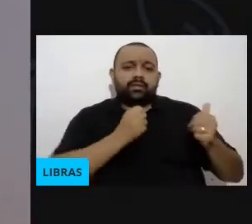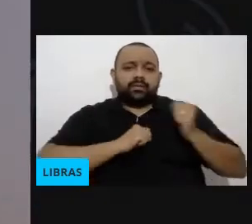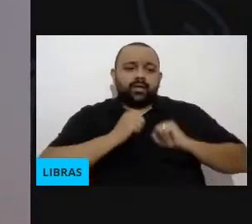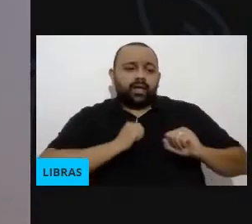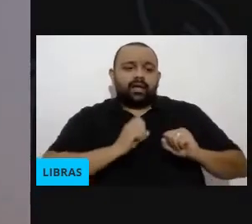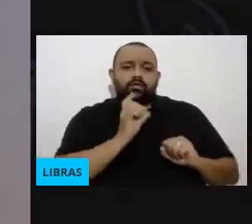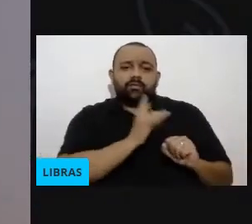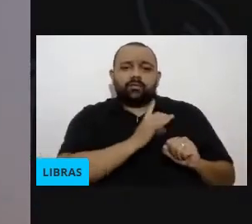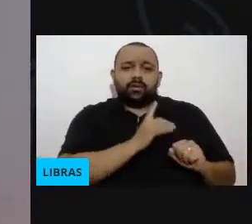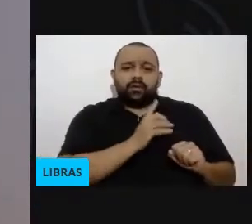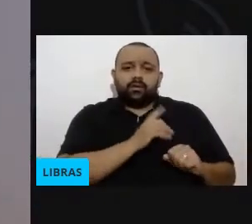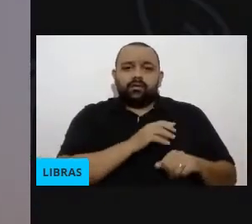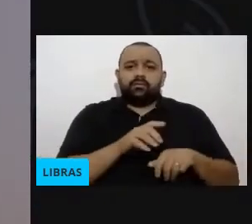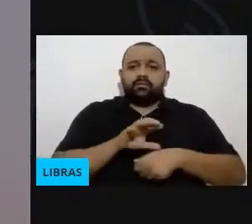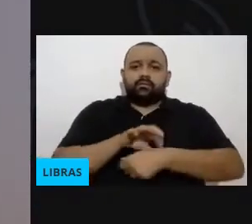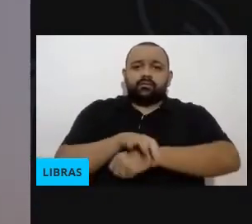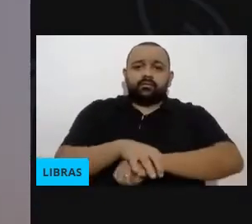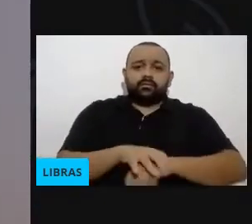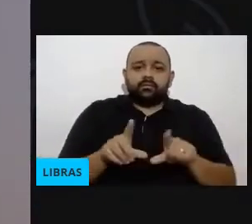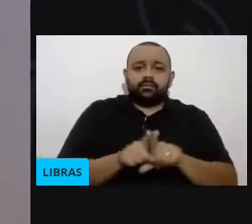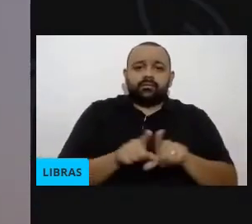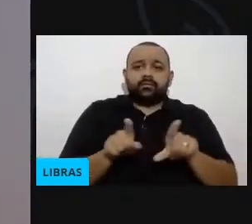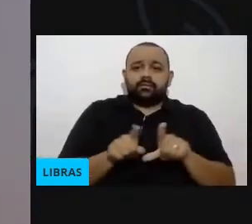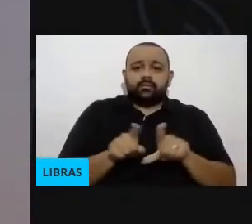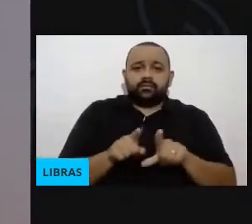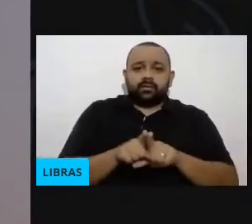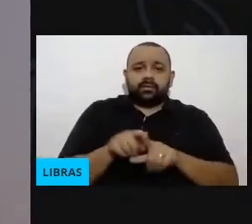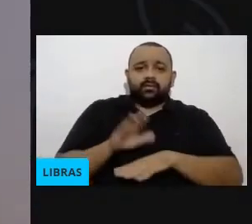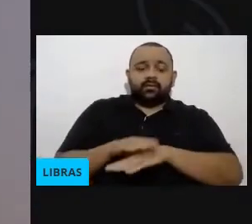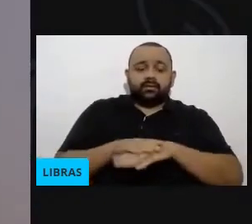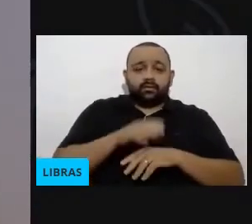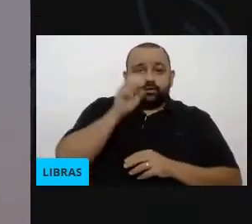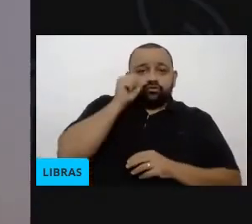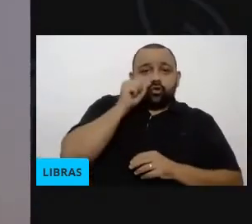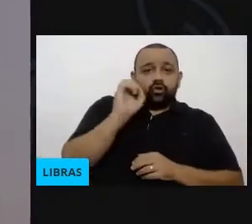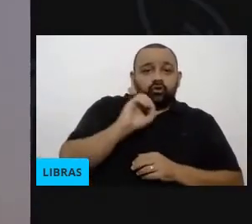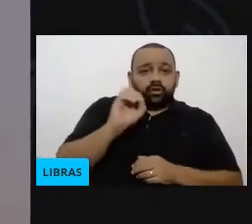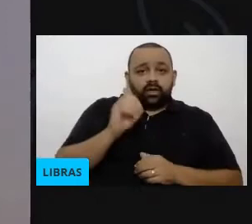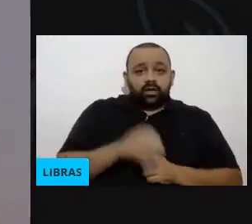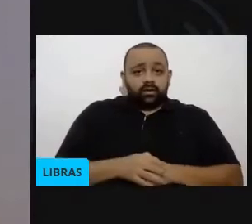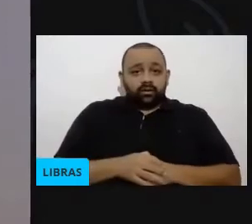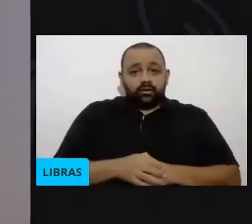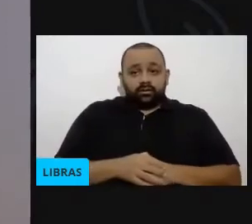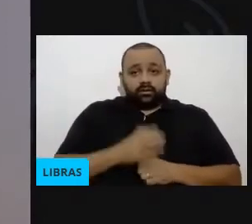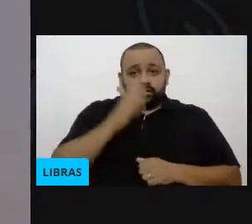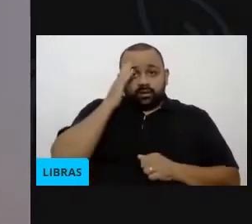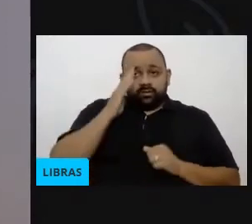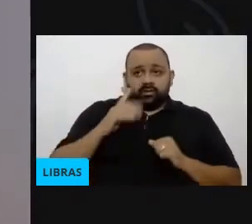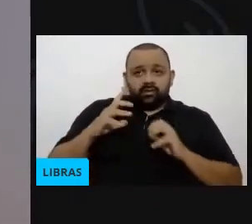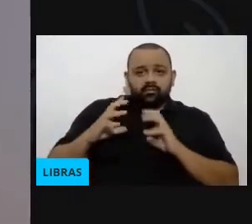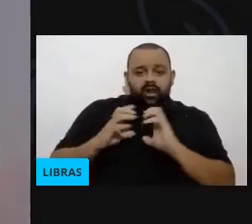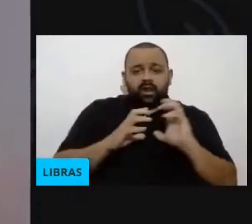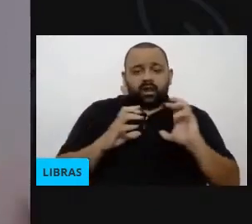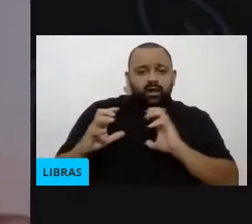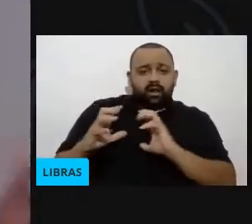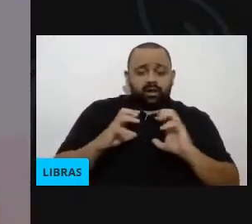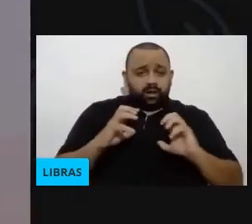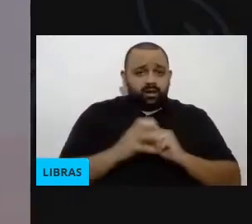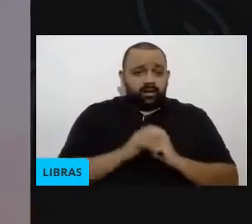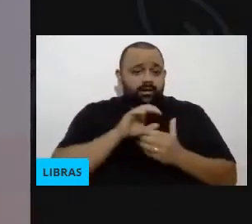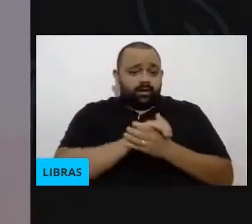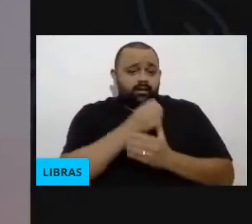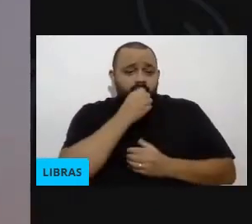medo, insegurança, alterações de sono, sem falar dos conflitos de ordem de família, né? Os casais que vinham